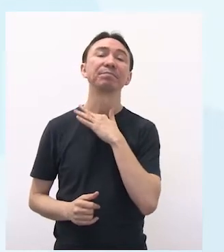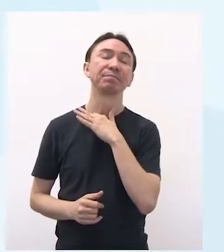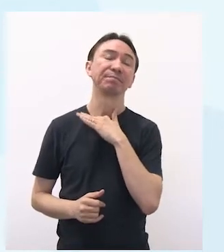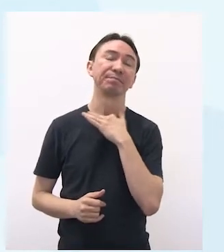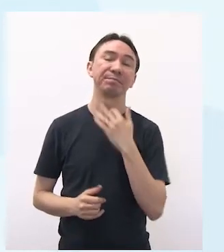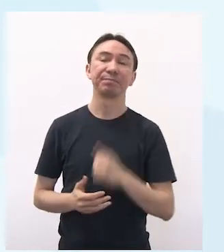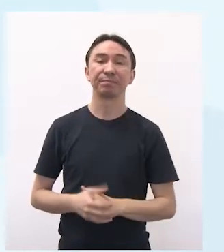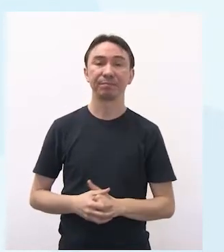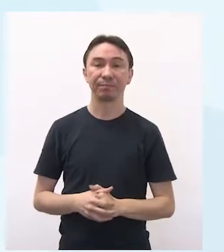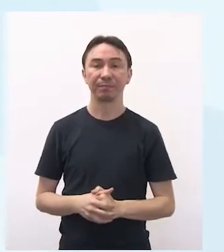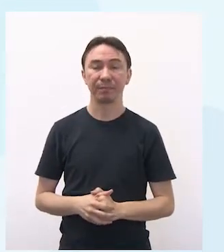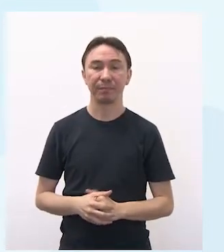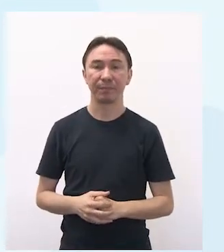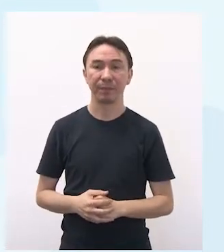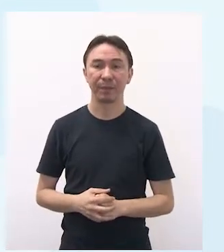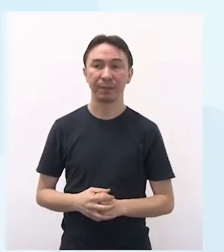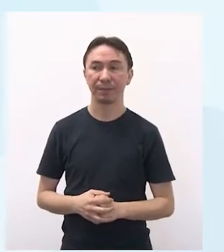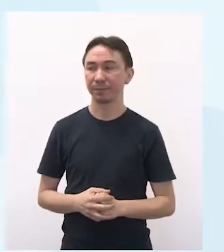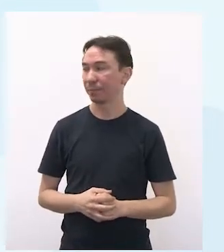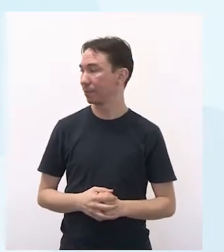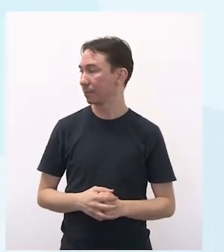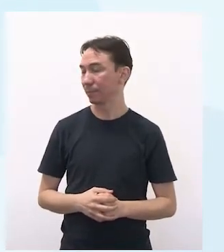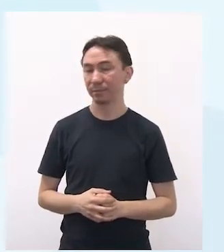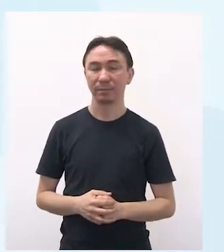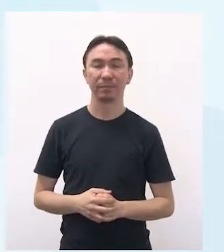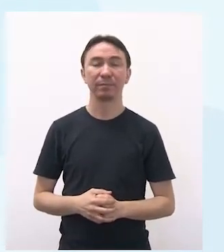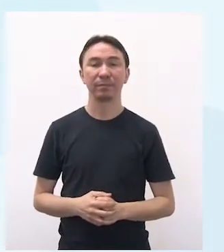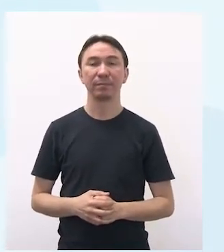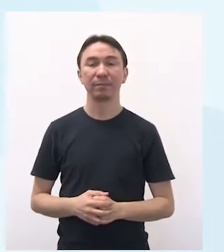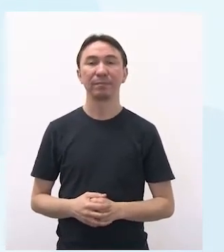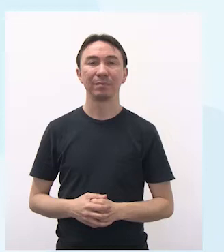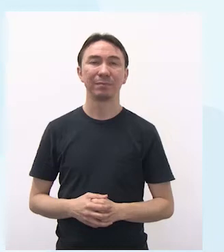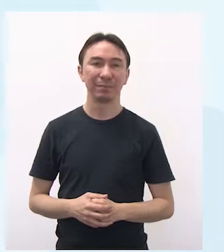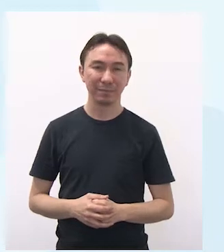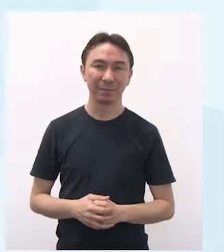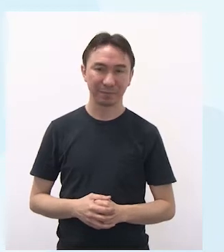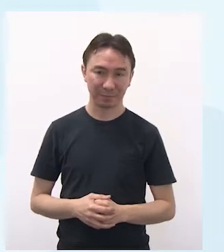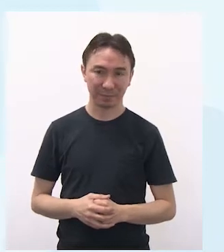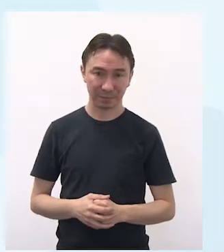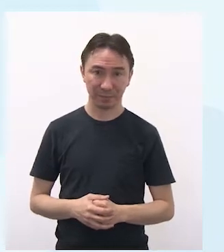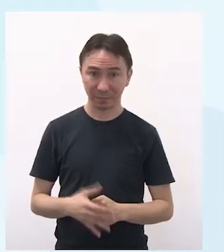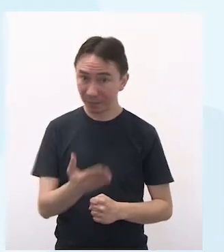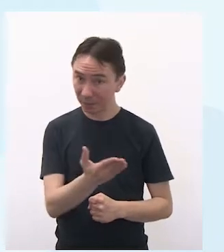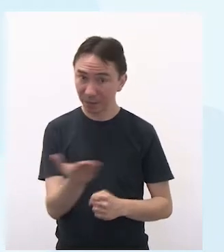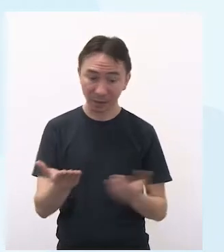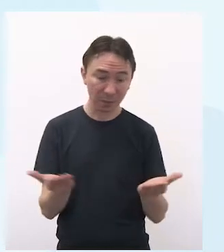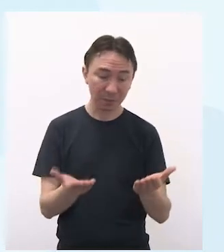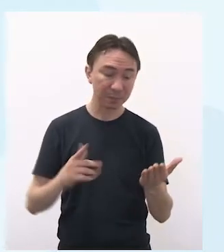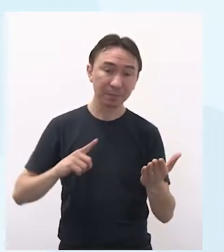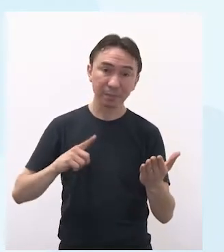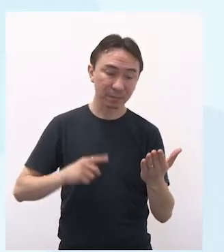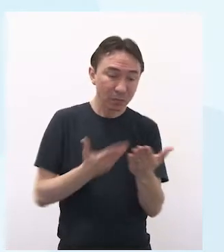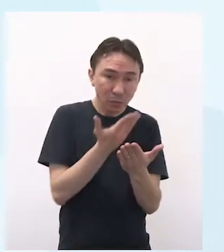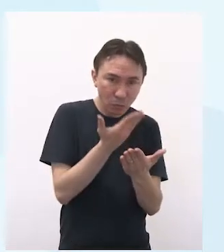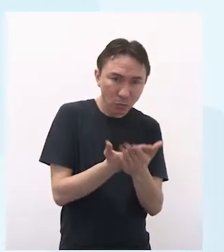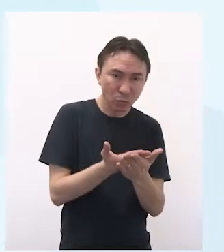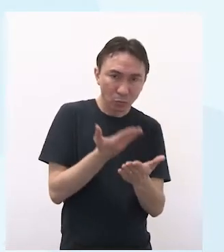Então, o que nós gostaríamos de falar para vocês é que todo esse estudo, esse momento que vocês vão falar a respeito